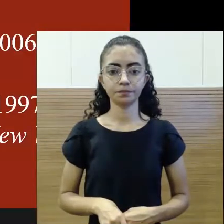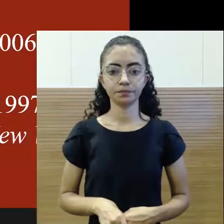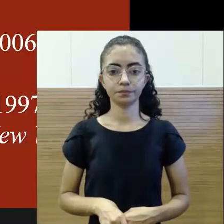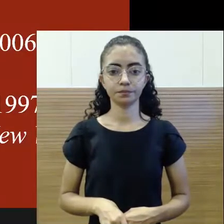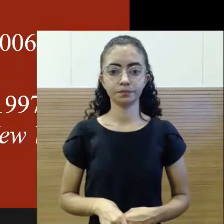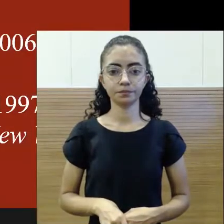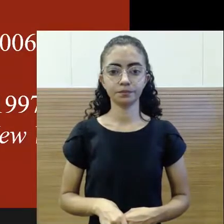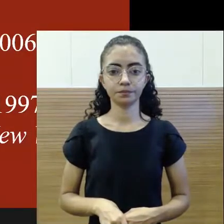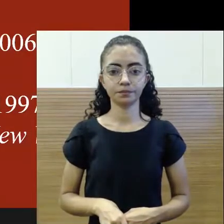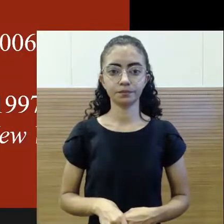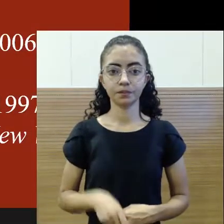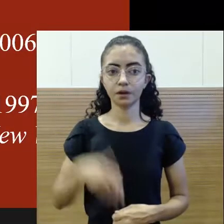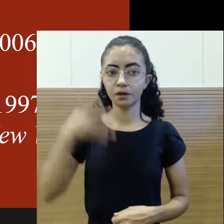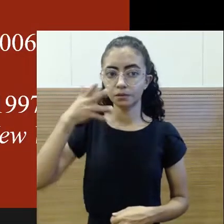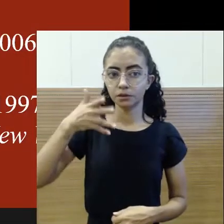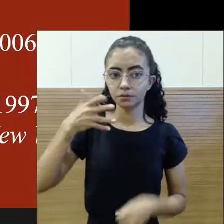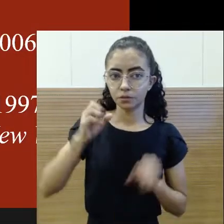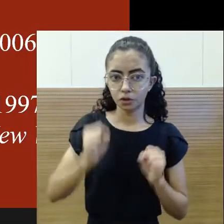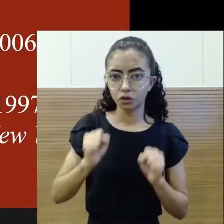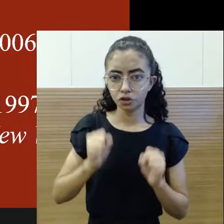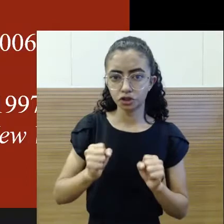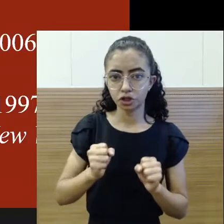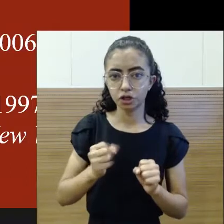Dr. Jeffrey, só pode ligar o microfone?